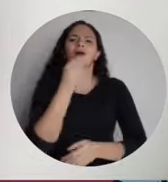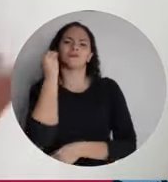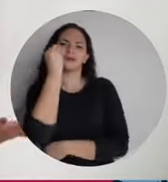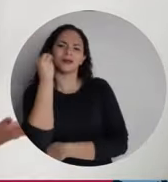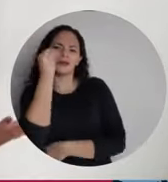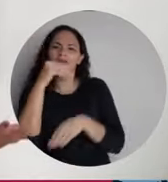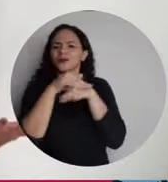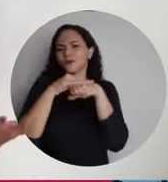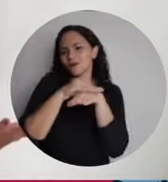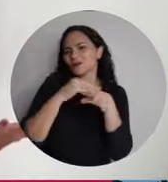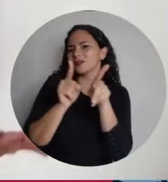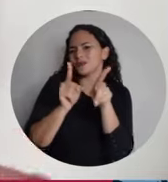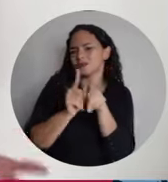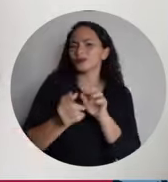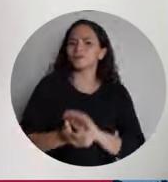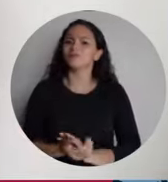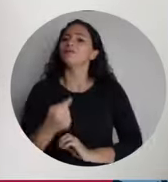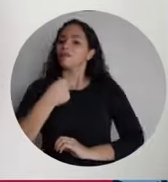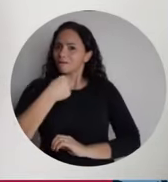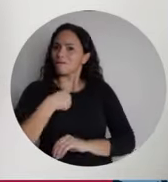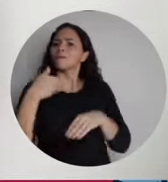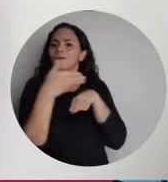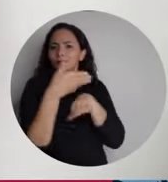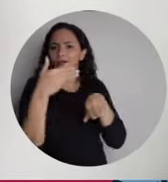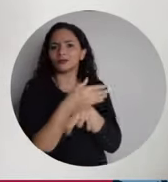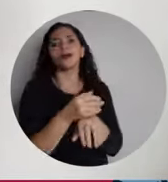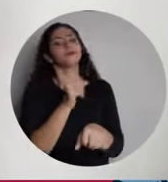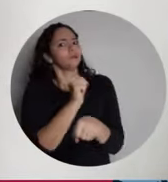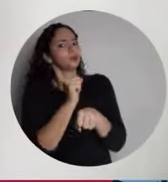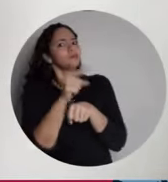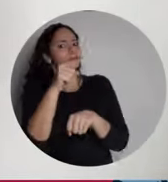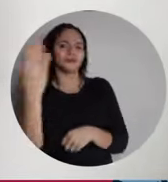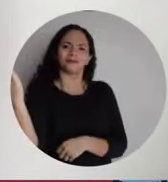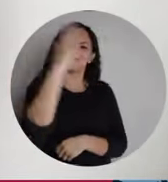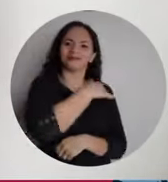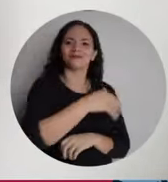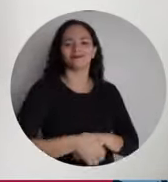interagir e trocar experiências. Eu vou estar lá e eu vou esperar você. Vamos embora!